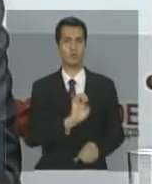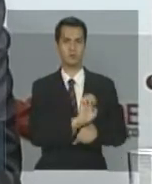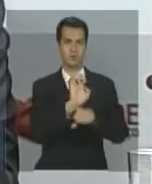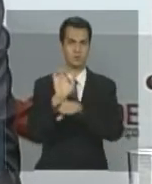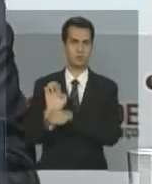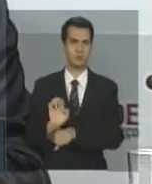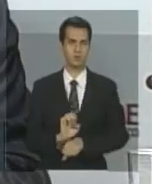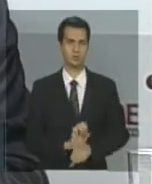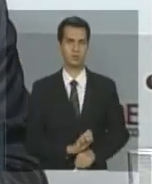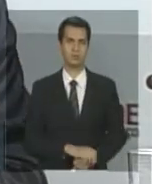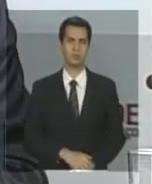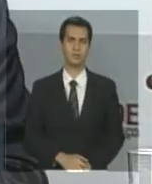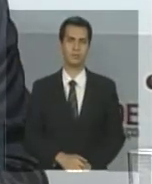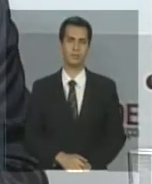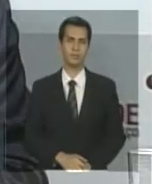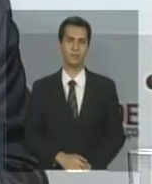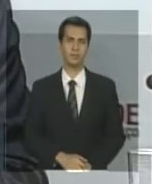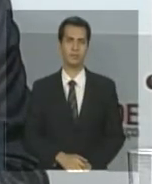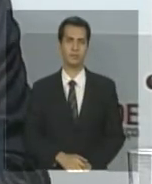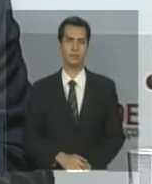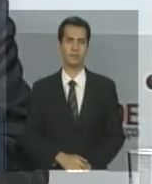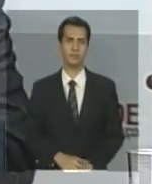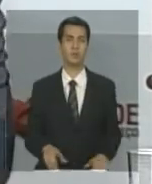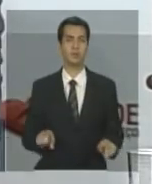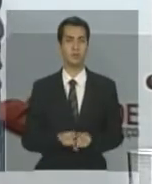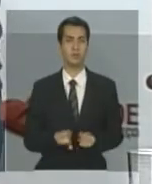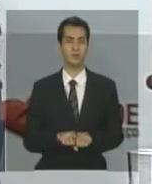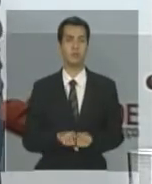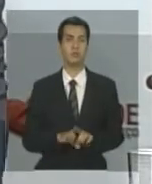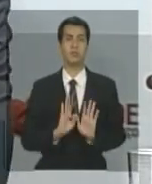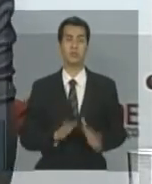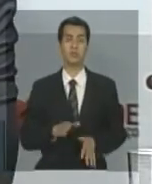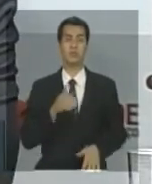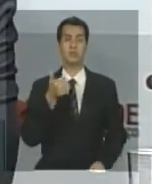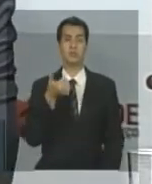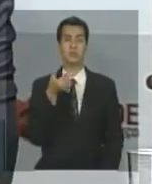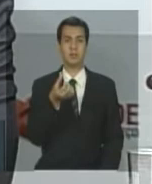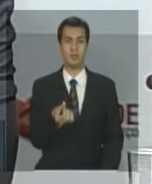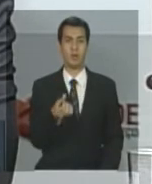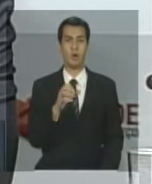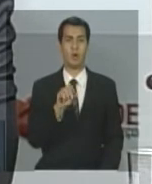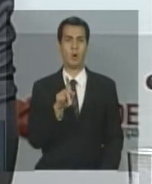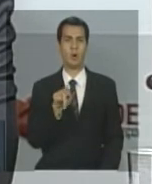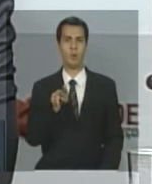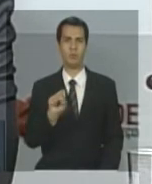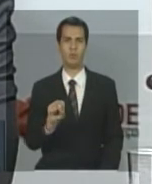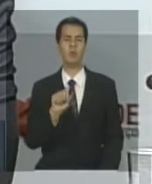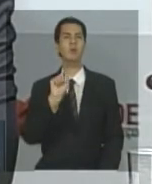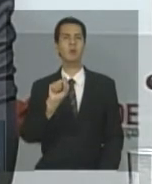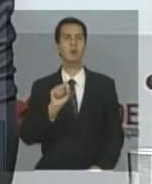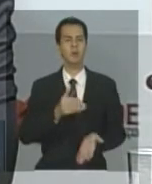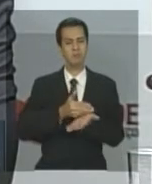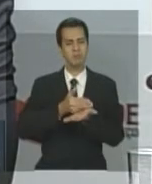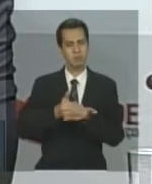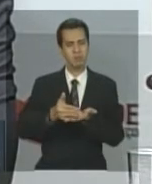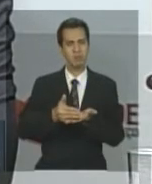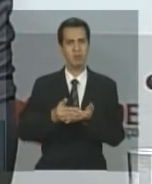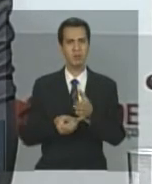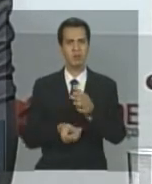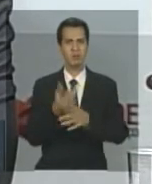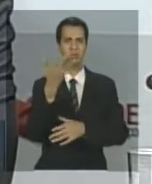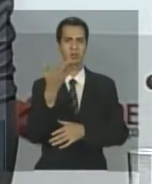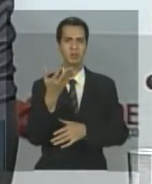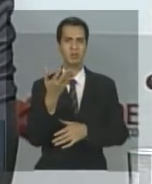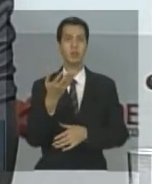número dos estados, e 16 OPOs, que nós chamamos na etapa 1. O que é a etapa 1? O Ministério